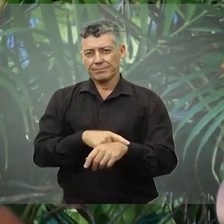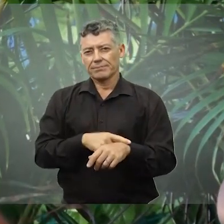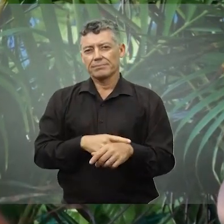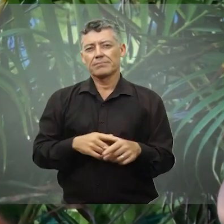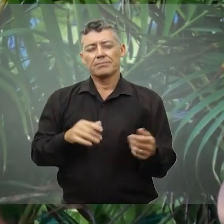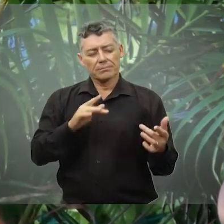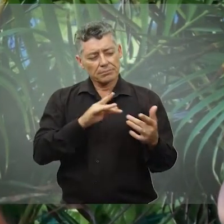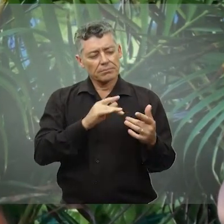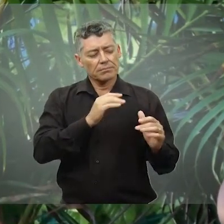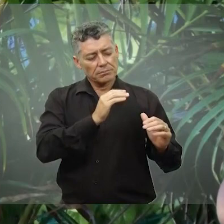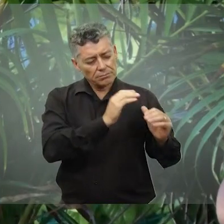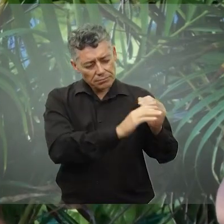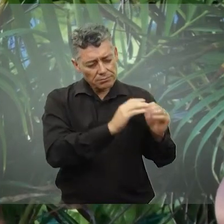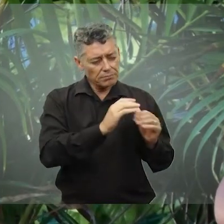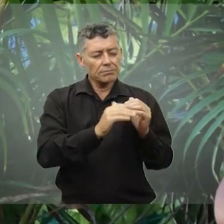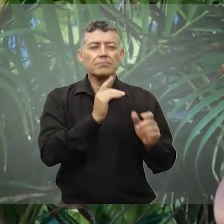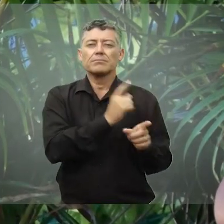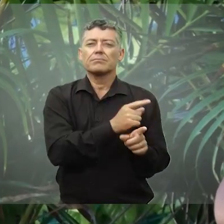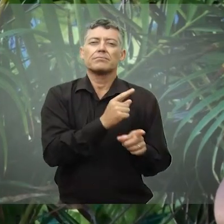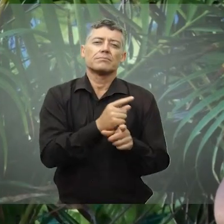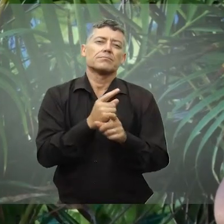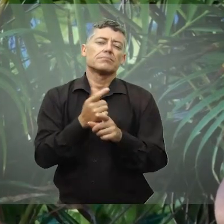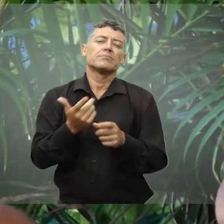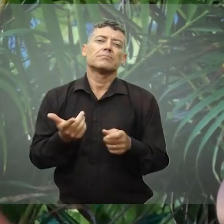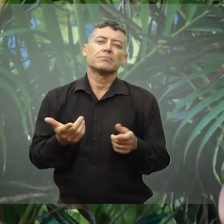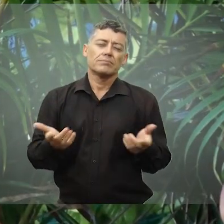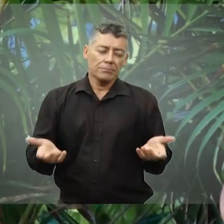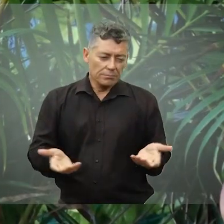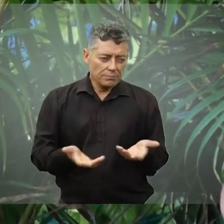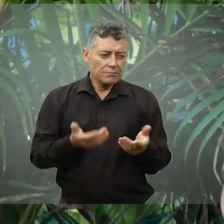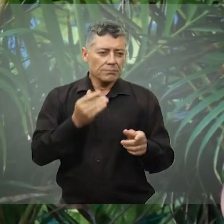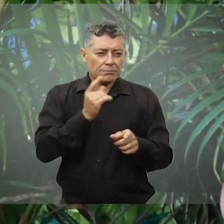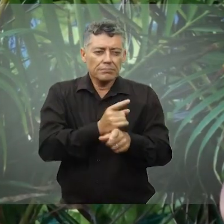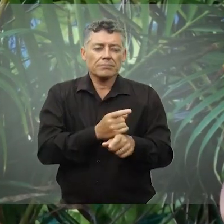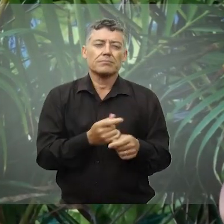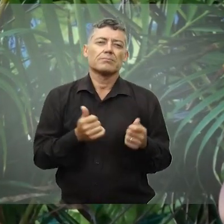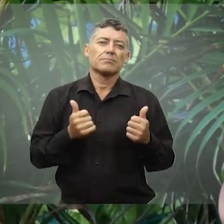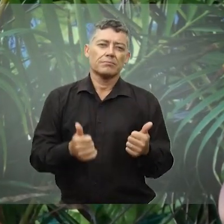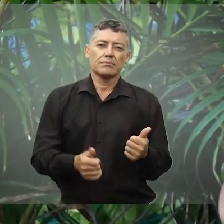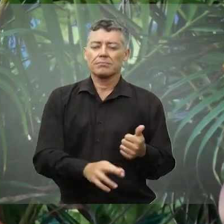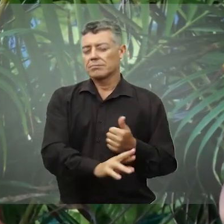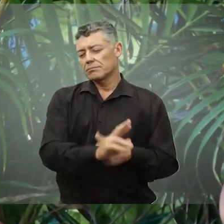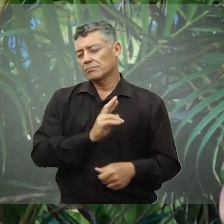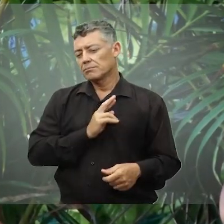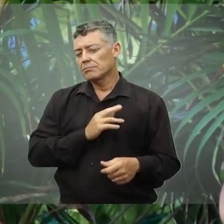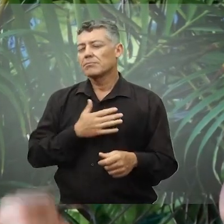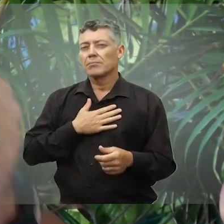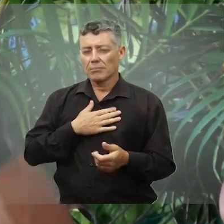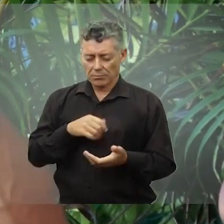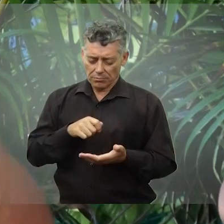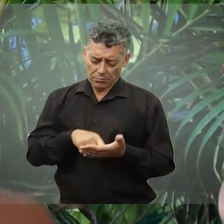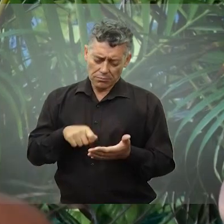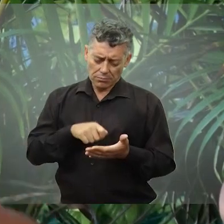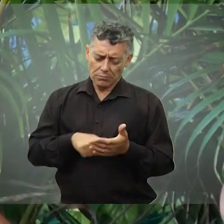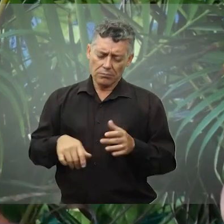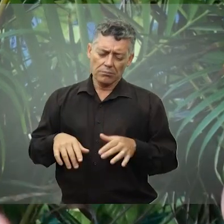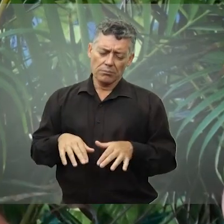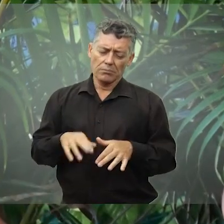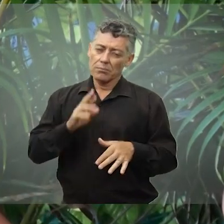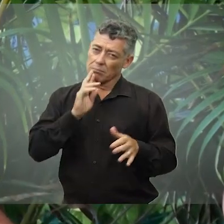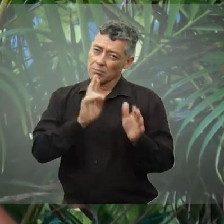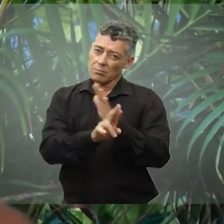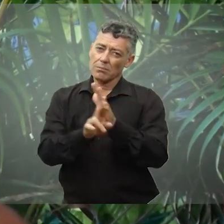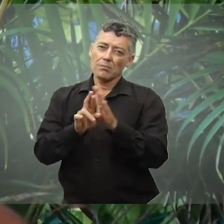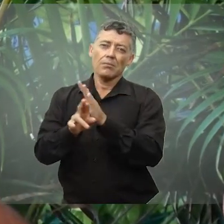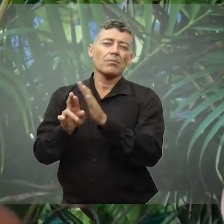estar se comunicando, se encontrando, então quero te encontrar lá. Quem responde o meu Insta sou eu mesmo, então eu faço questão